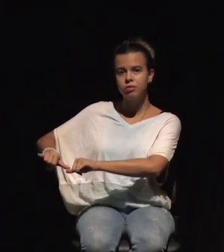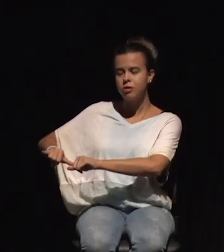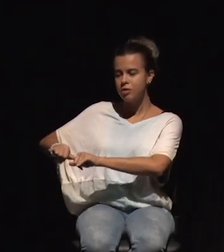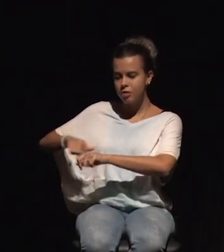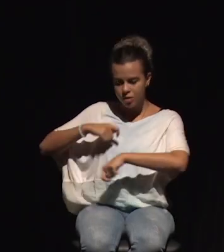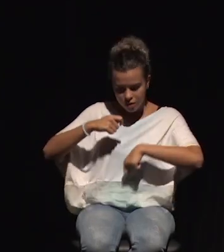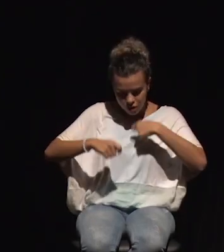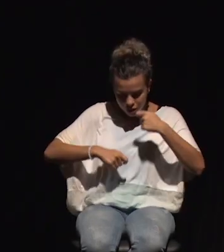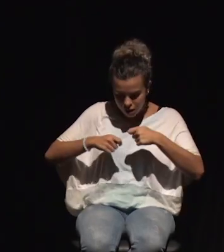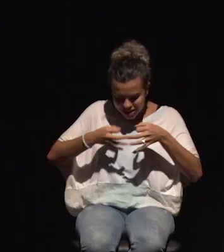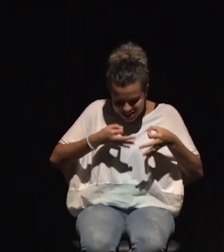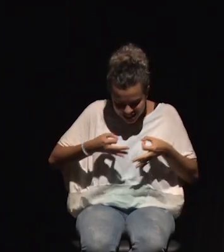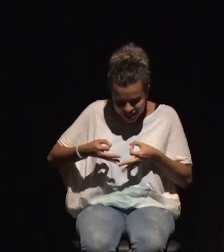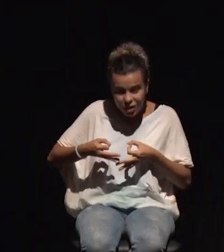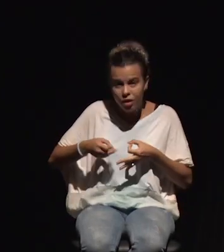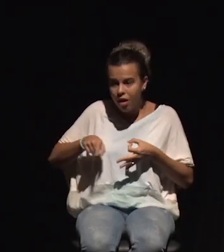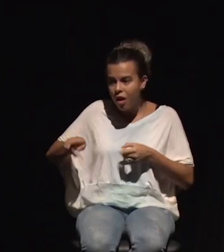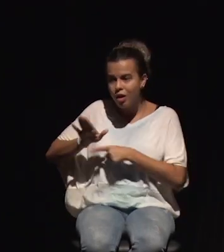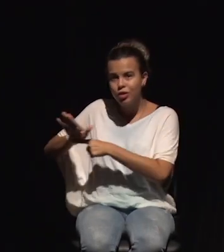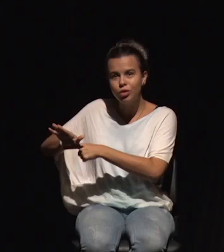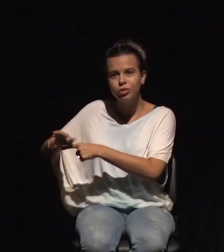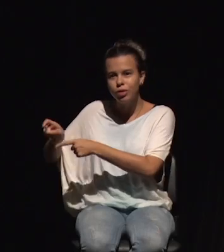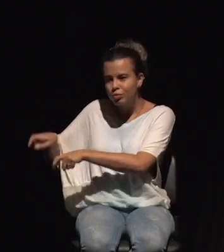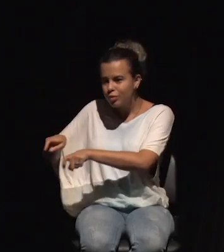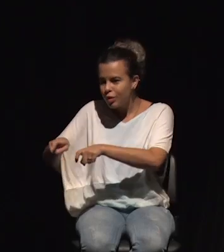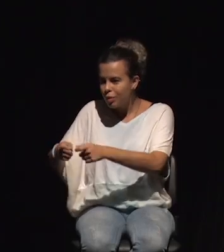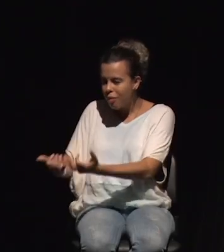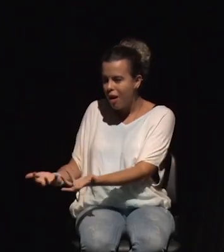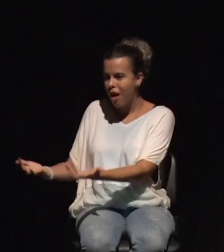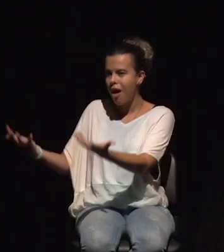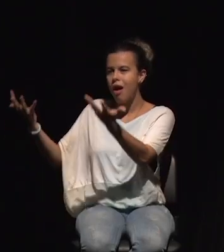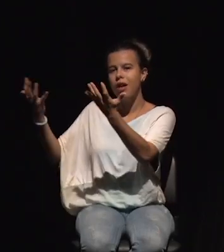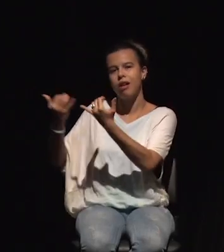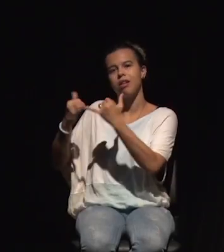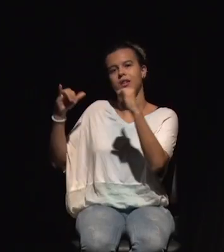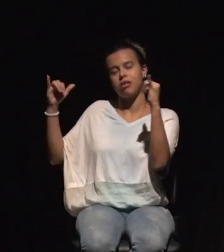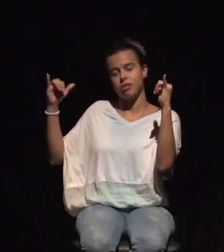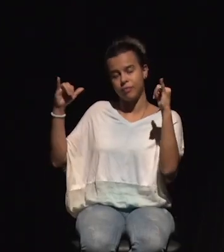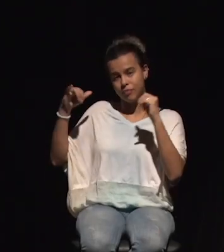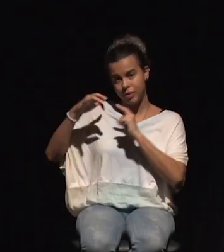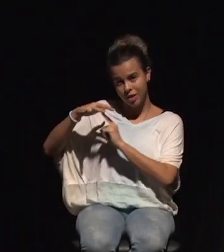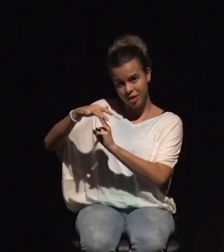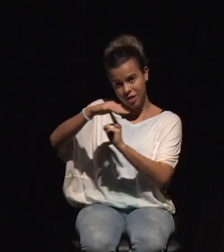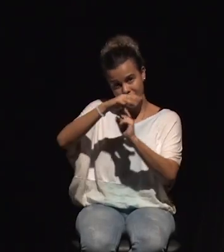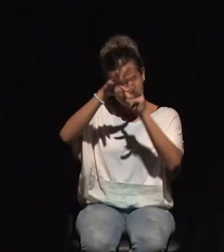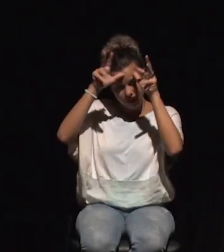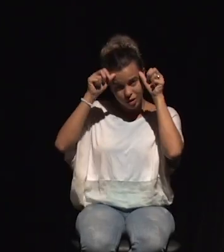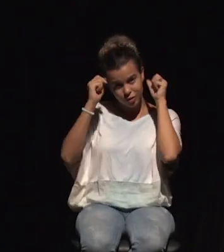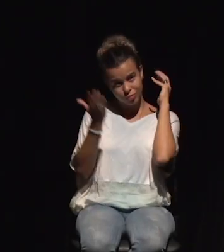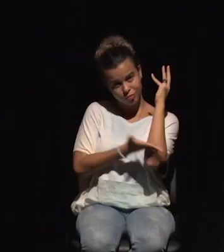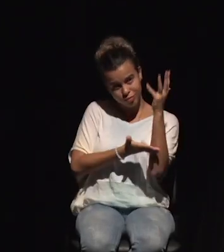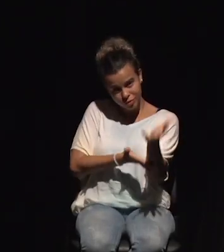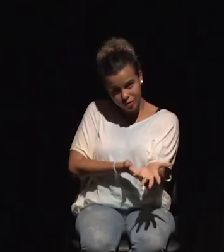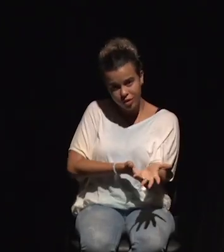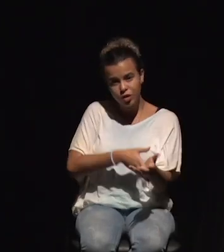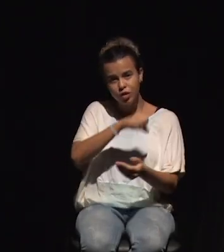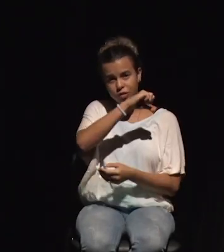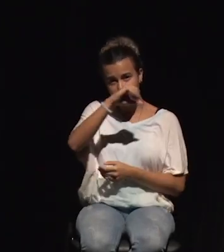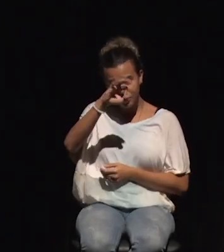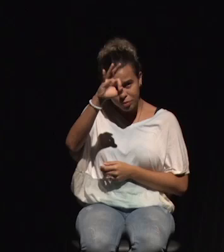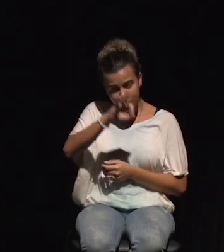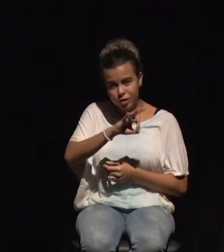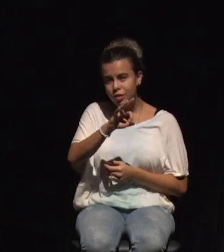cerca esse é um número importante cerca de 90% do desmatamento da amazônia é devido à